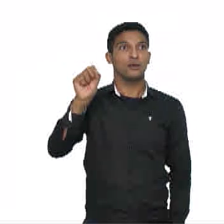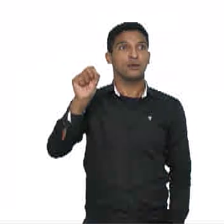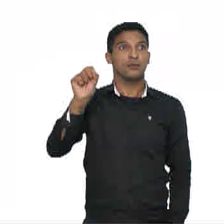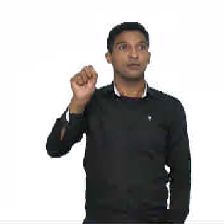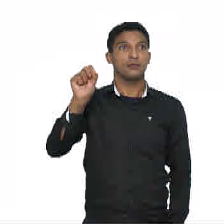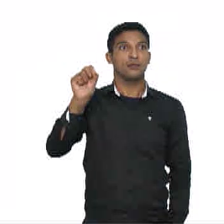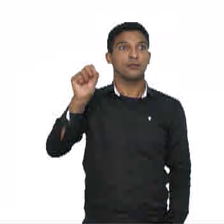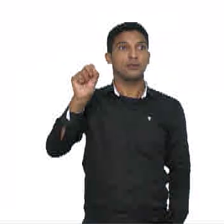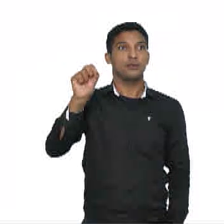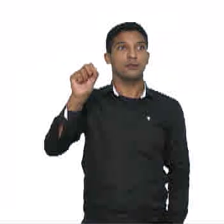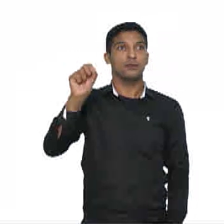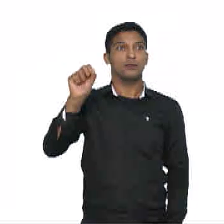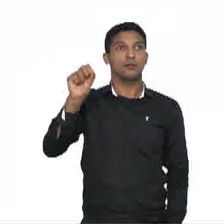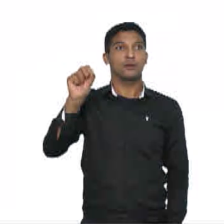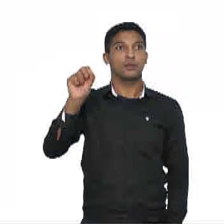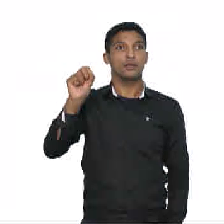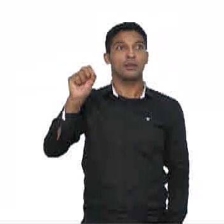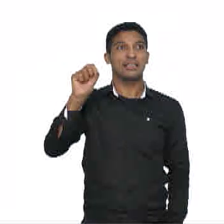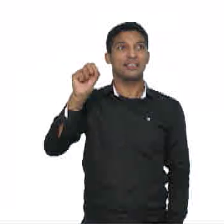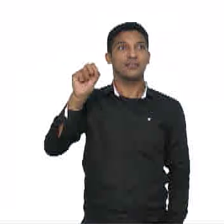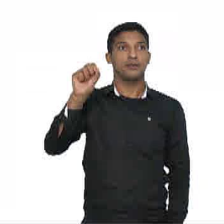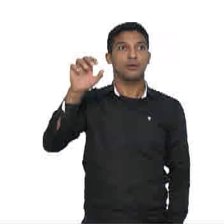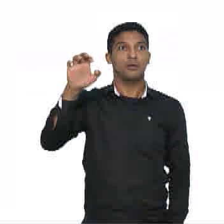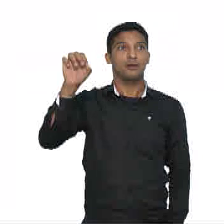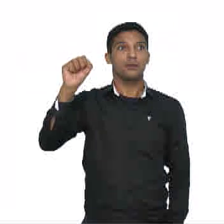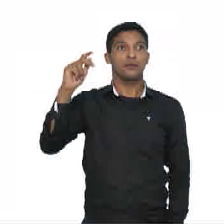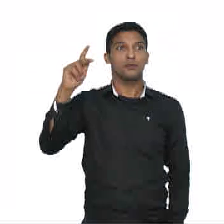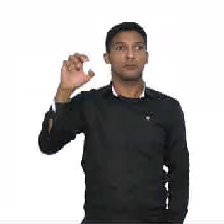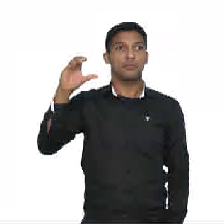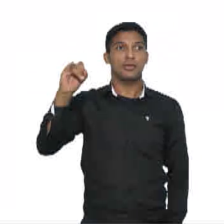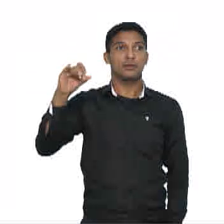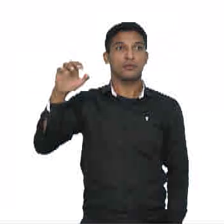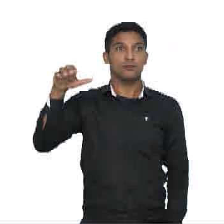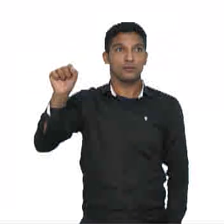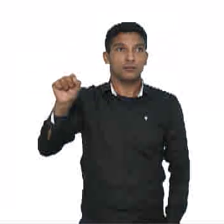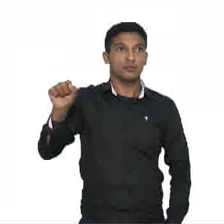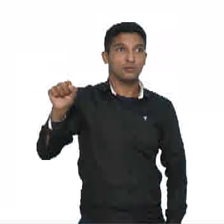espécies silvestres e as cultivadas evoluíram em paralelo, que